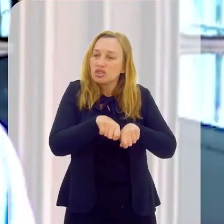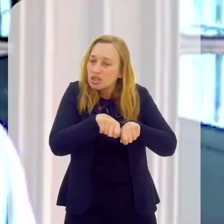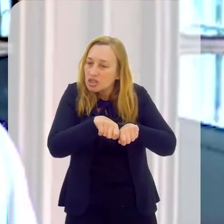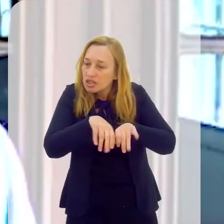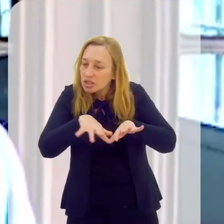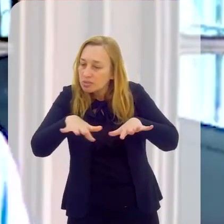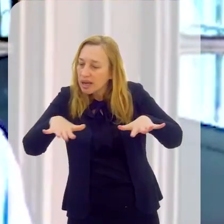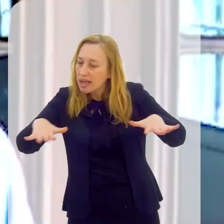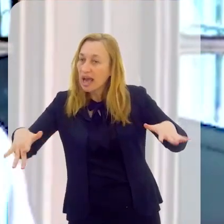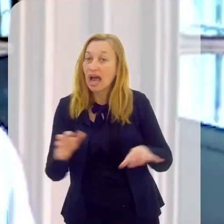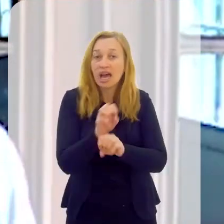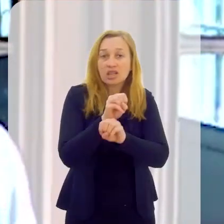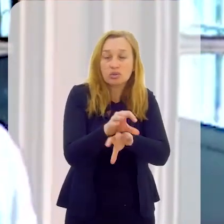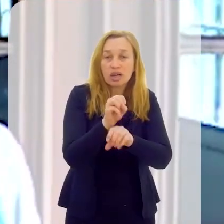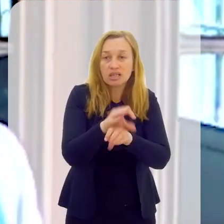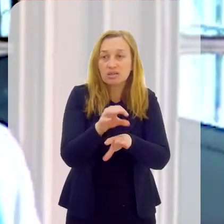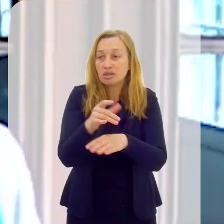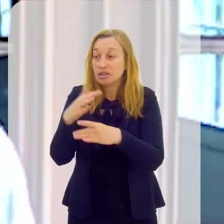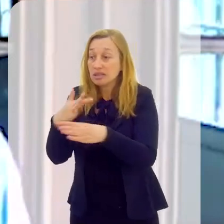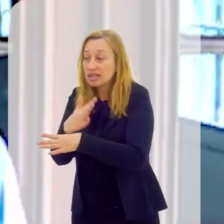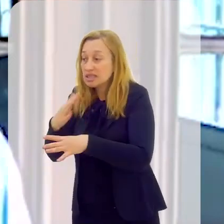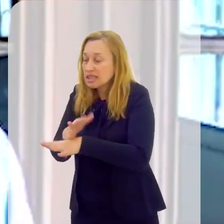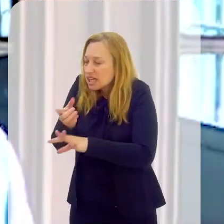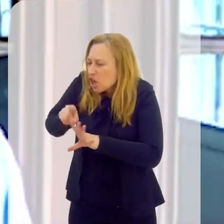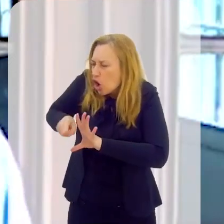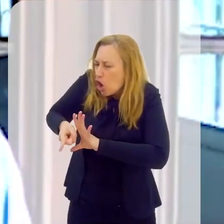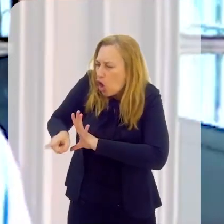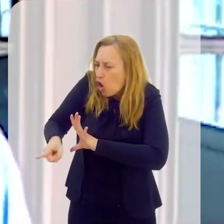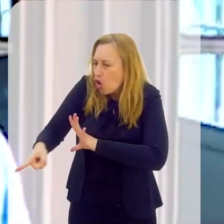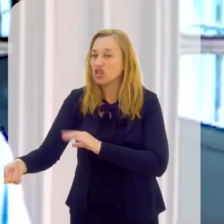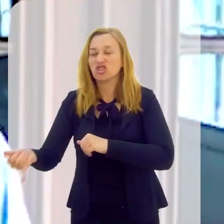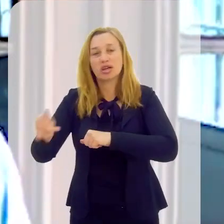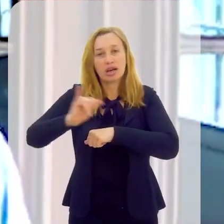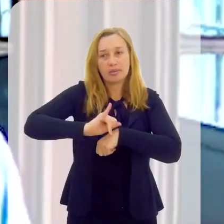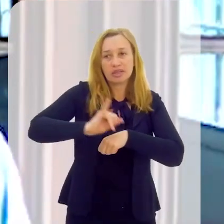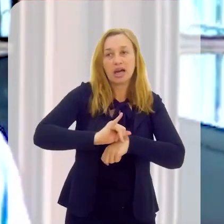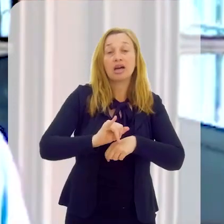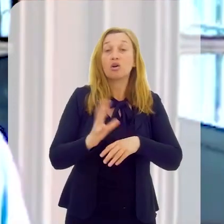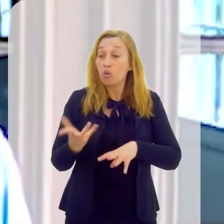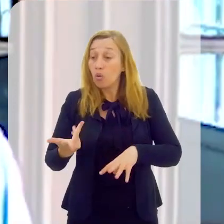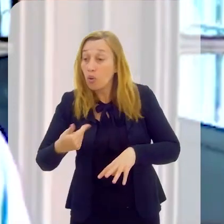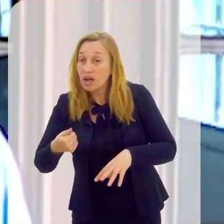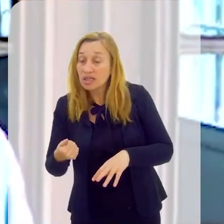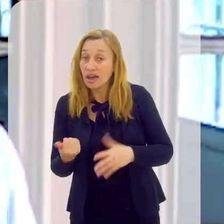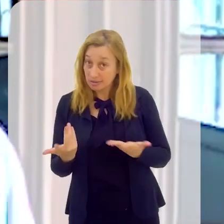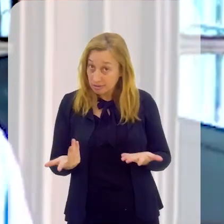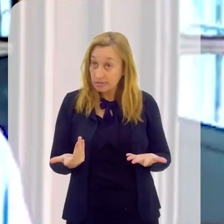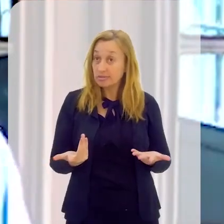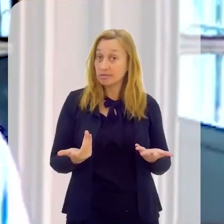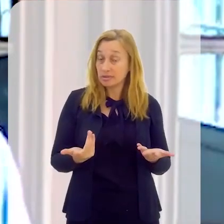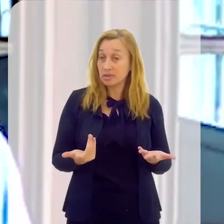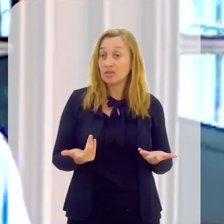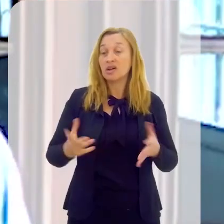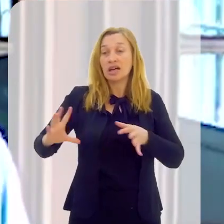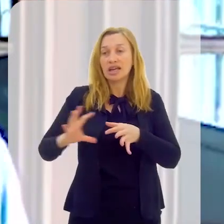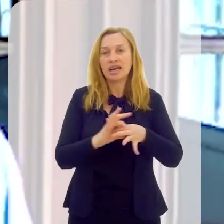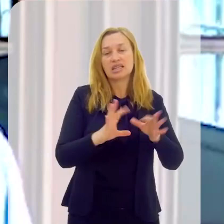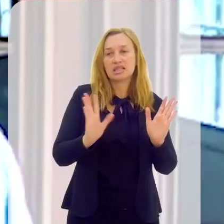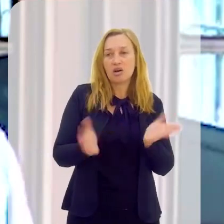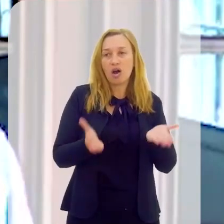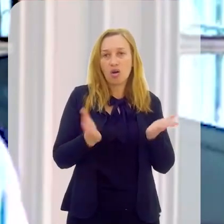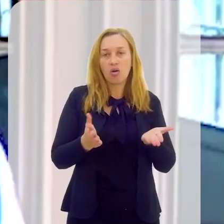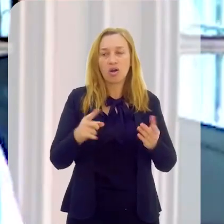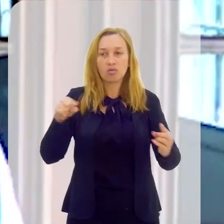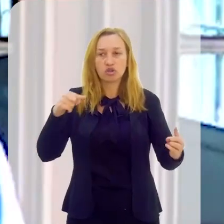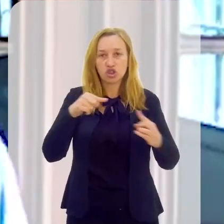de levar a educação lá na cidade mais distante da capital com qualidade que foi,